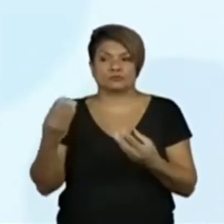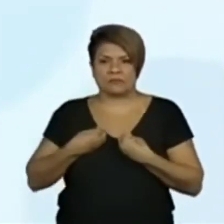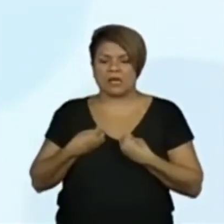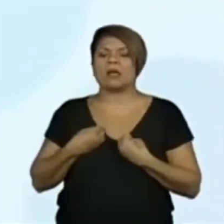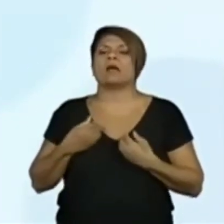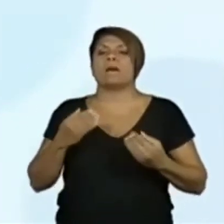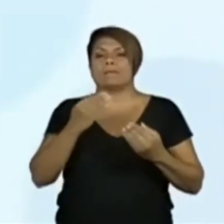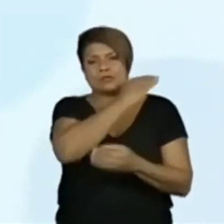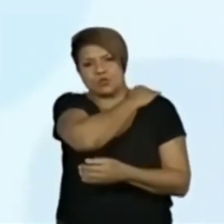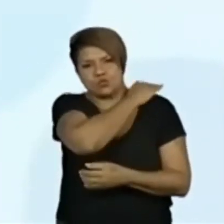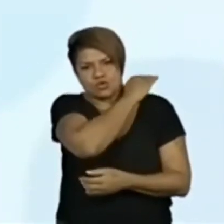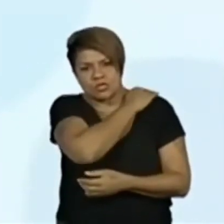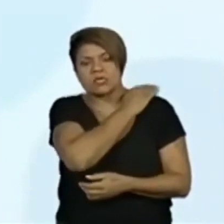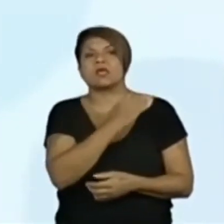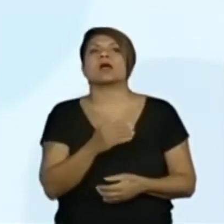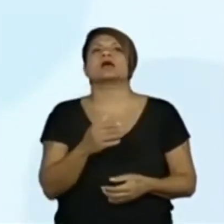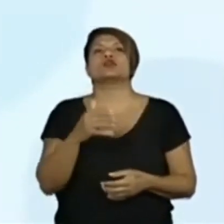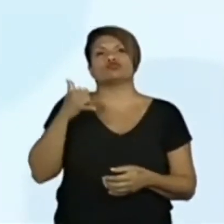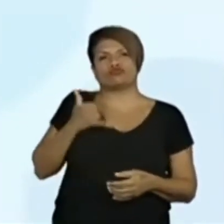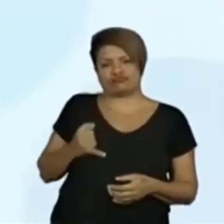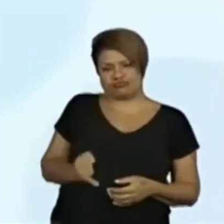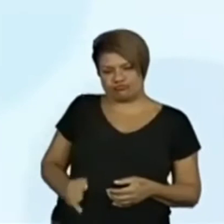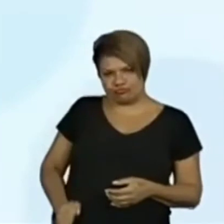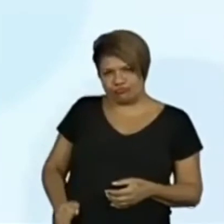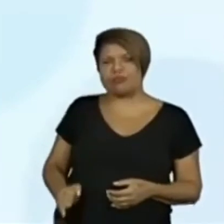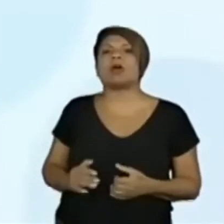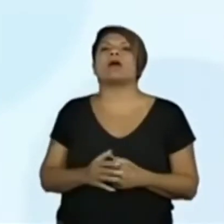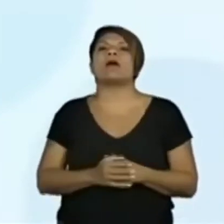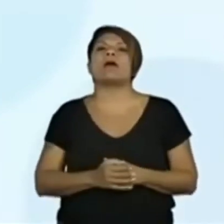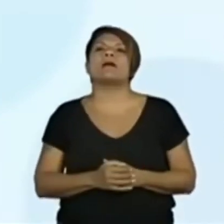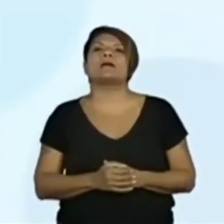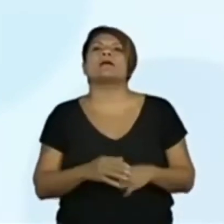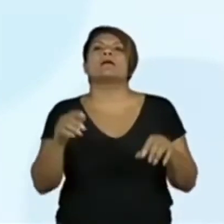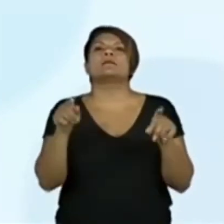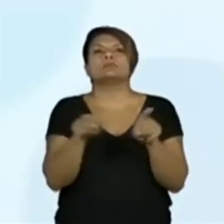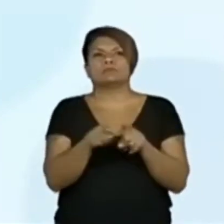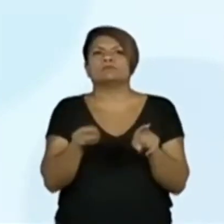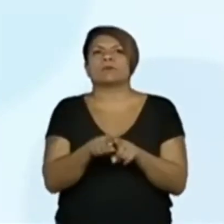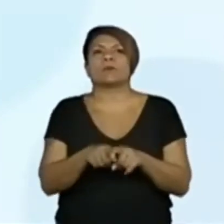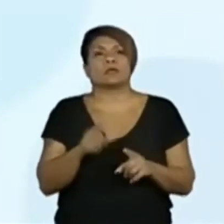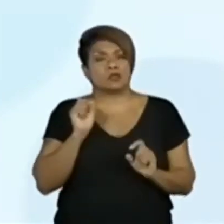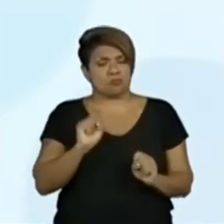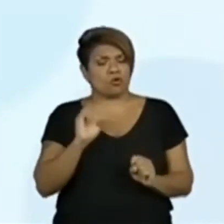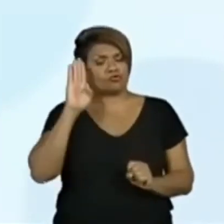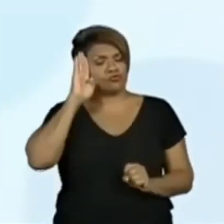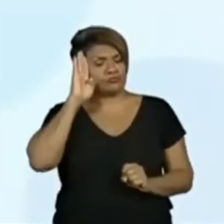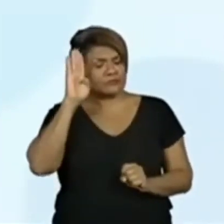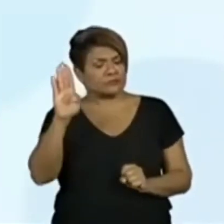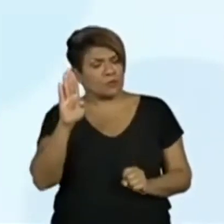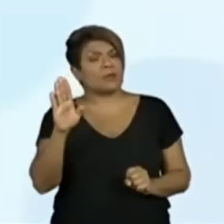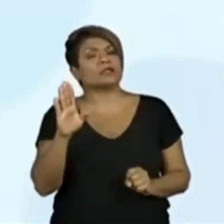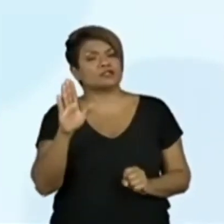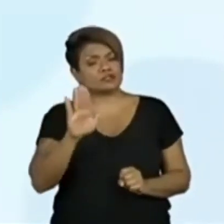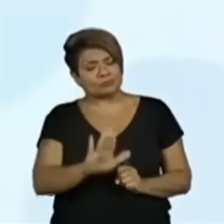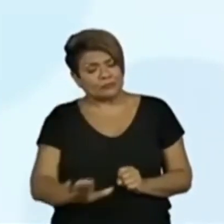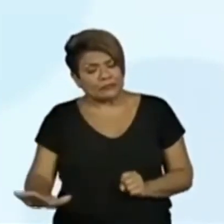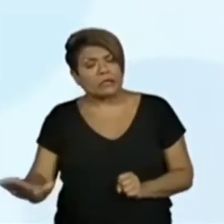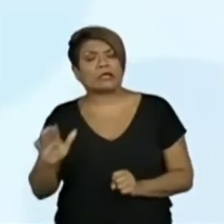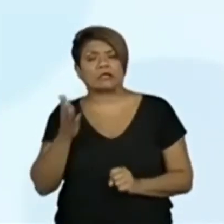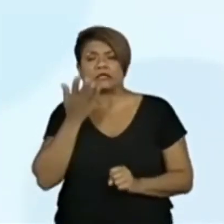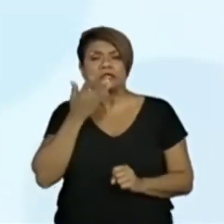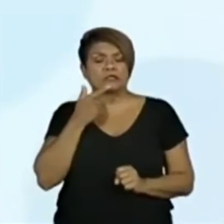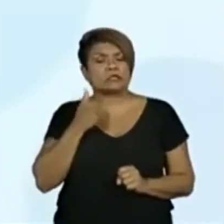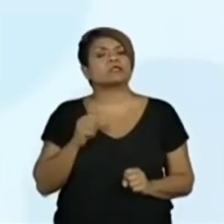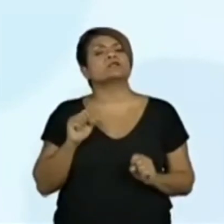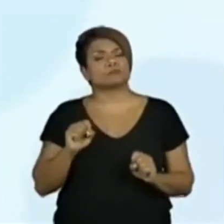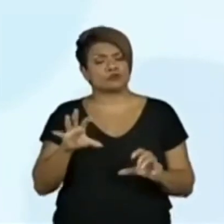e pode levar à morte, principalmente em crianças pequenas. Sabemos que doença é essa, estudantes?